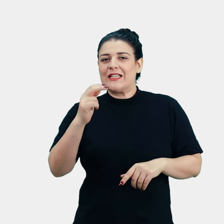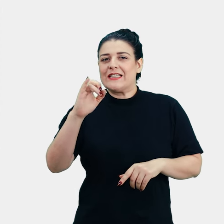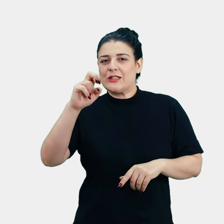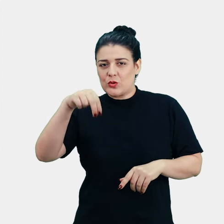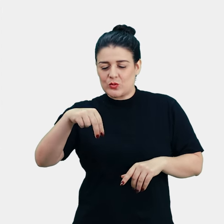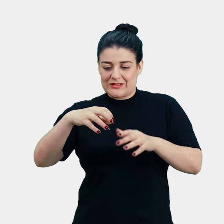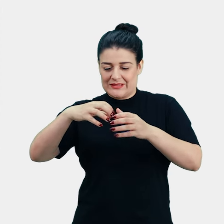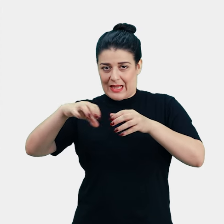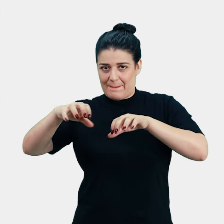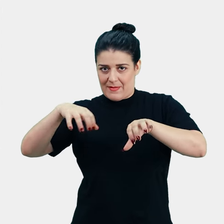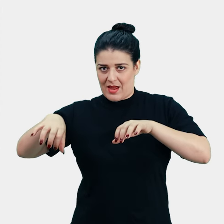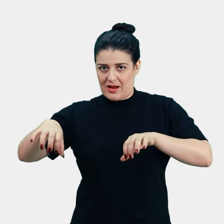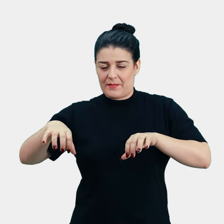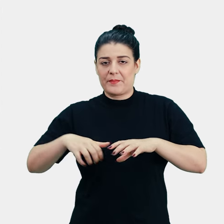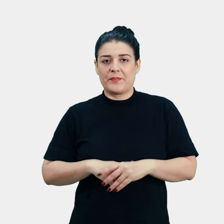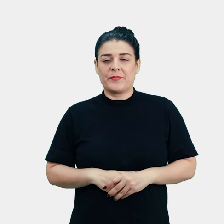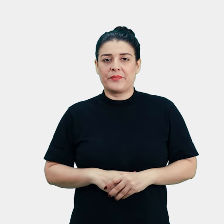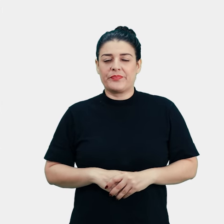ser separados, tá?